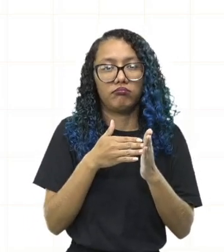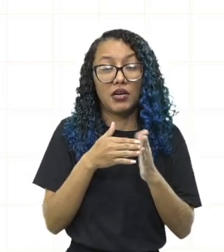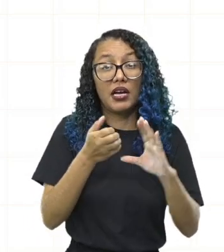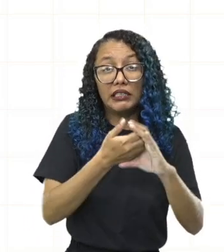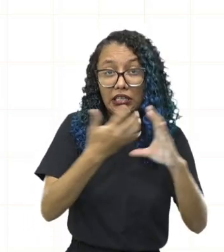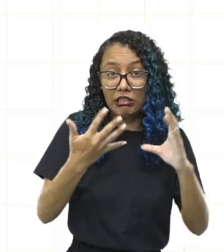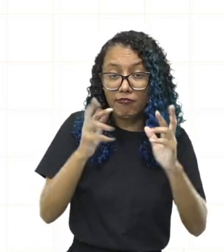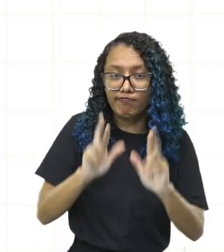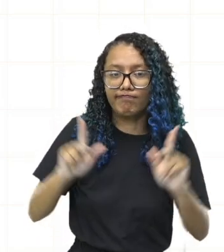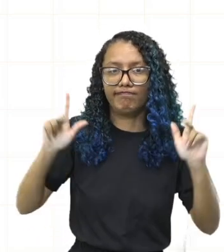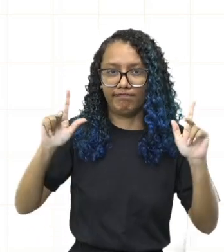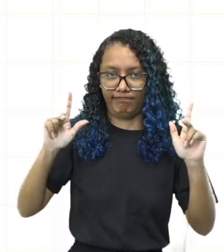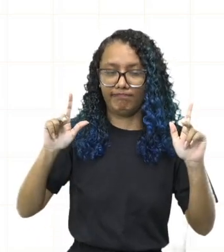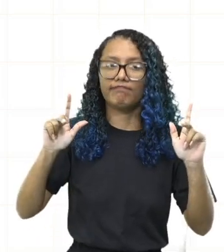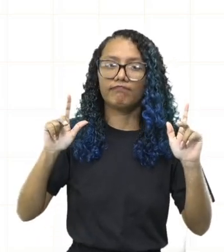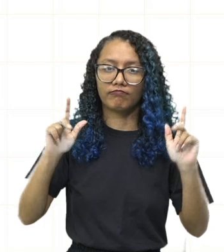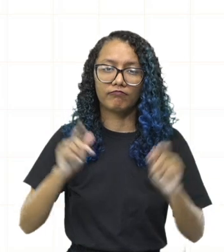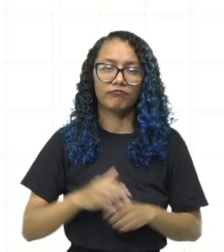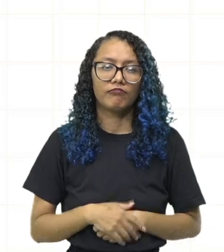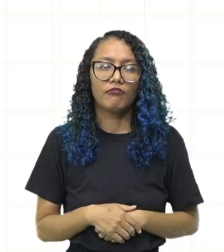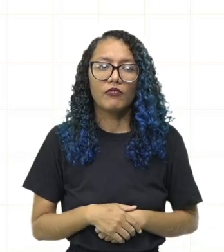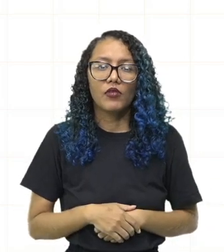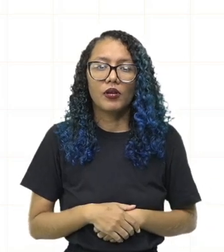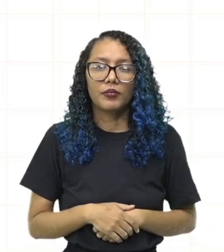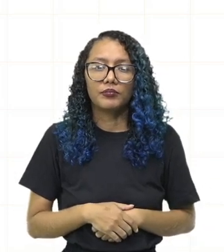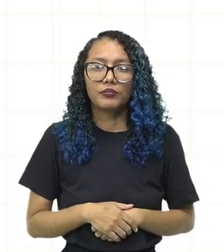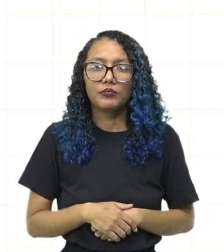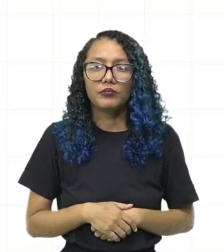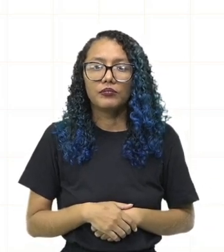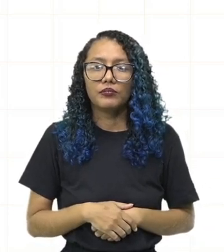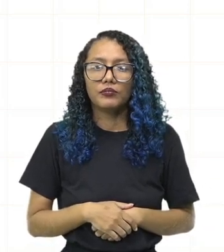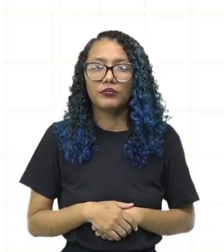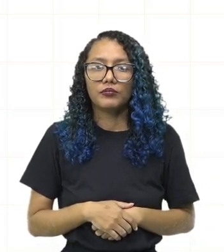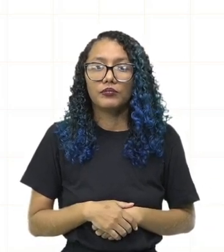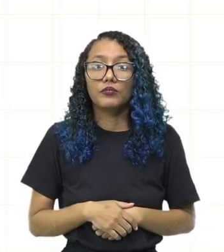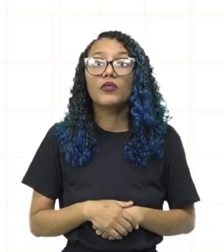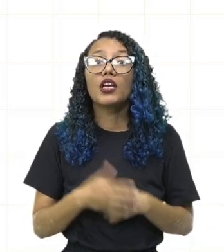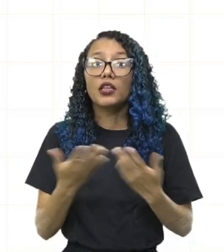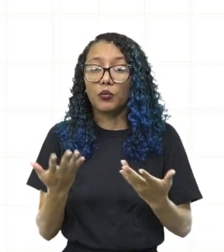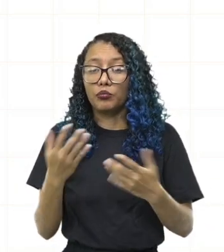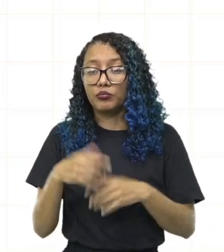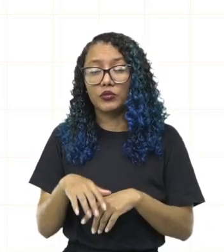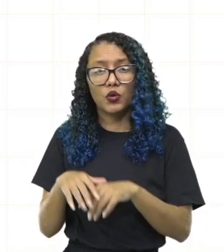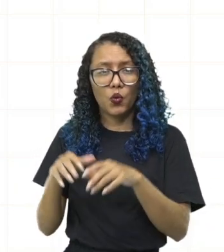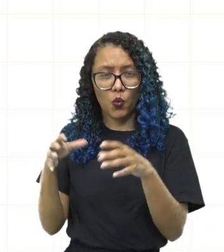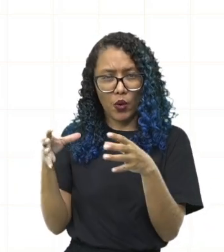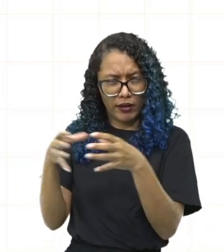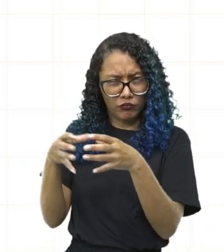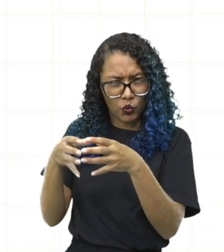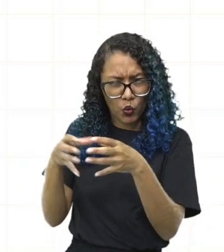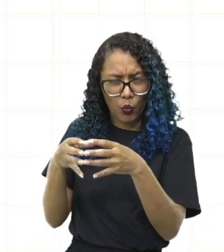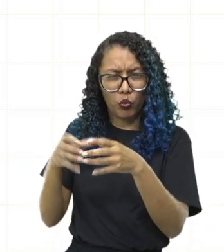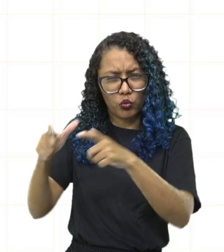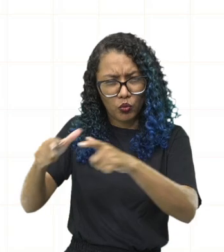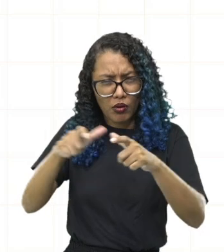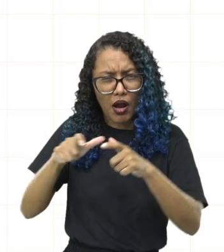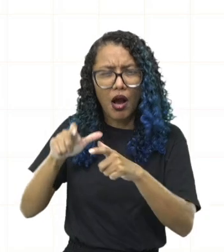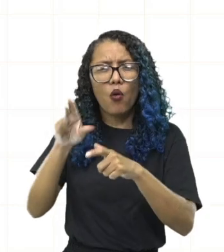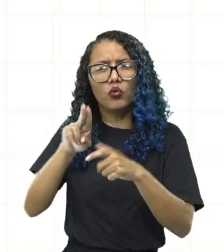são diferentes, tá bom? Dentro dessas unidades de uso sustentável, olha, são permitidos